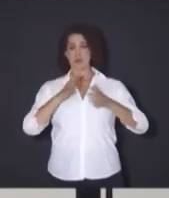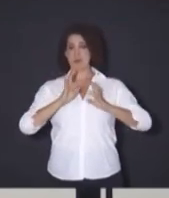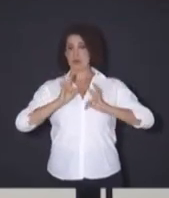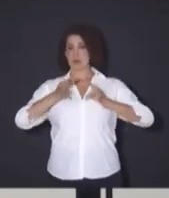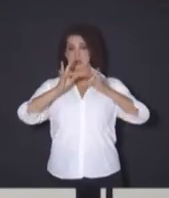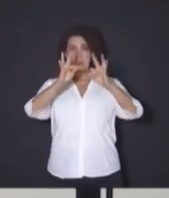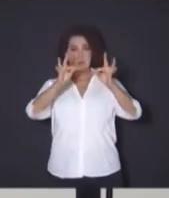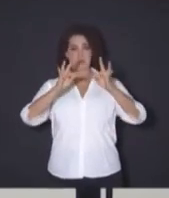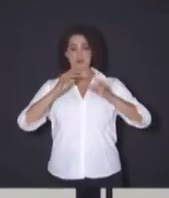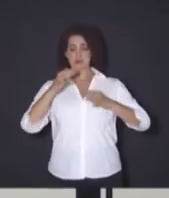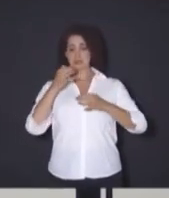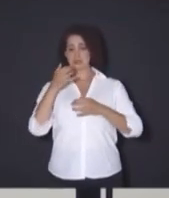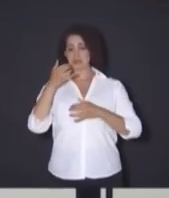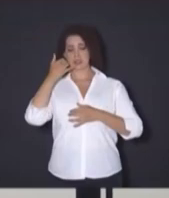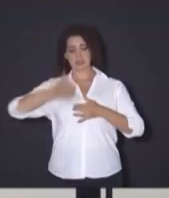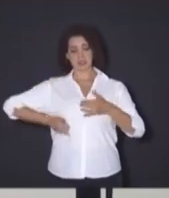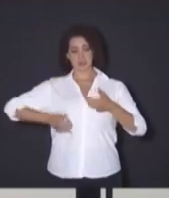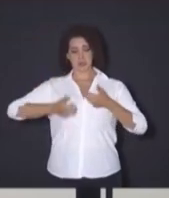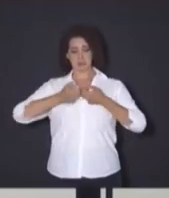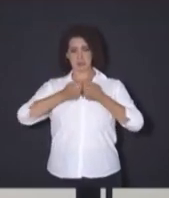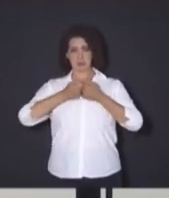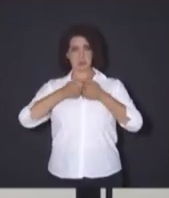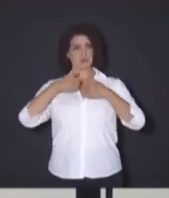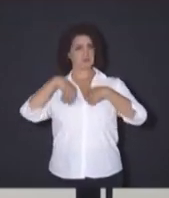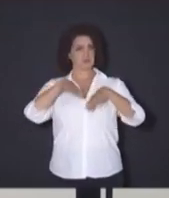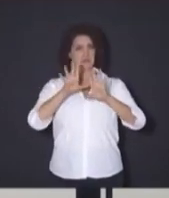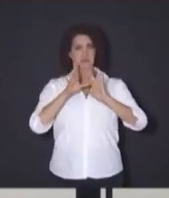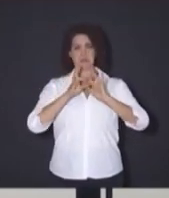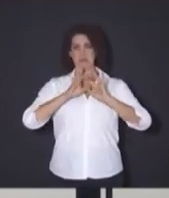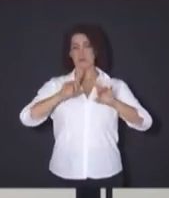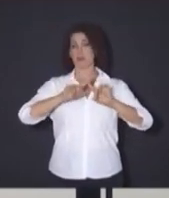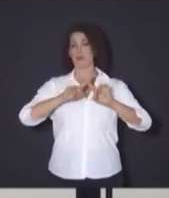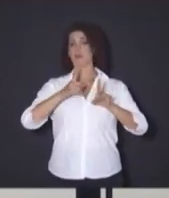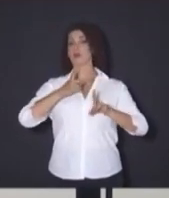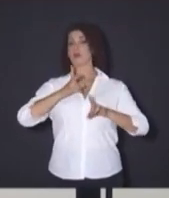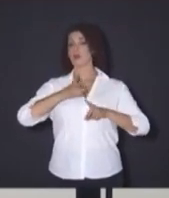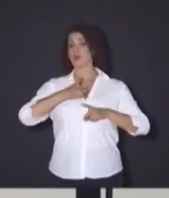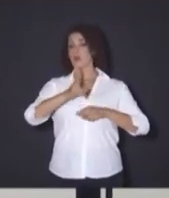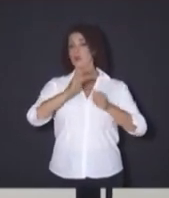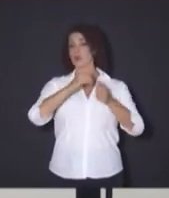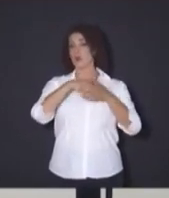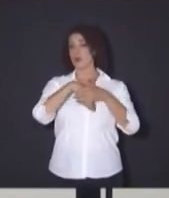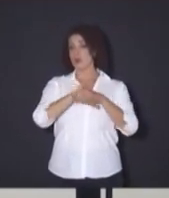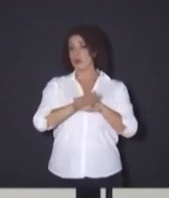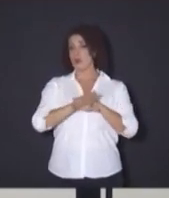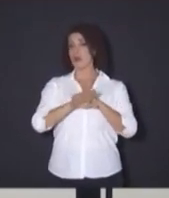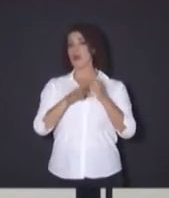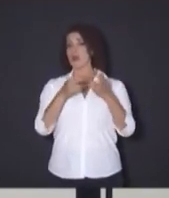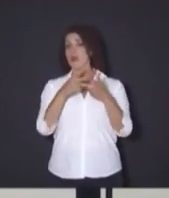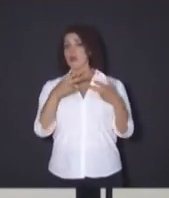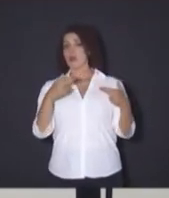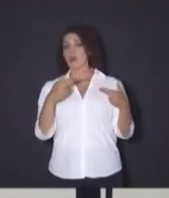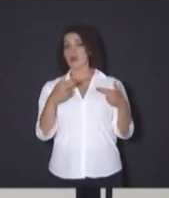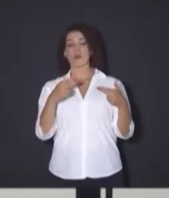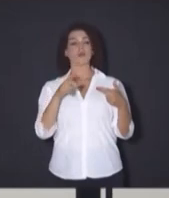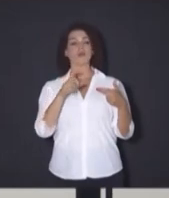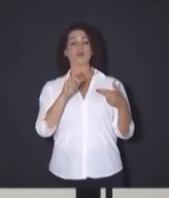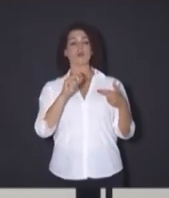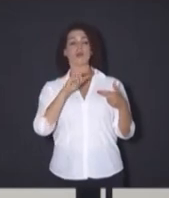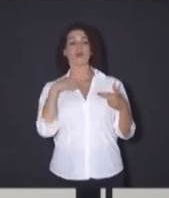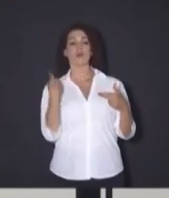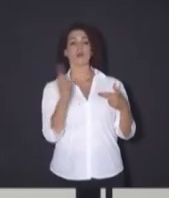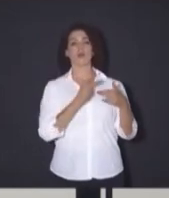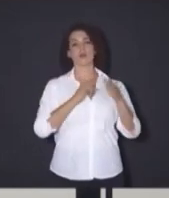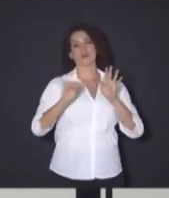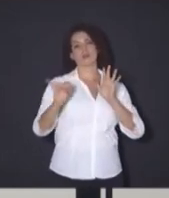tecnologias. Mas mantenham aquilo que nos dá a nossa identidade